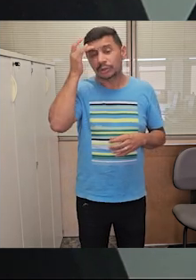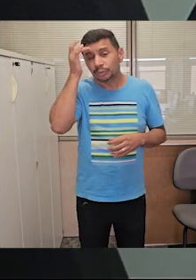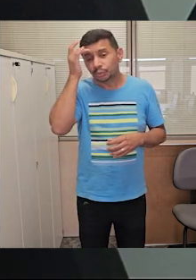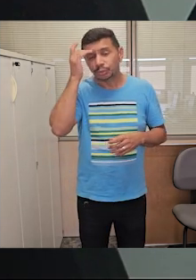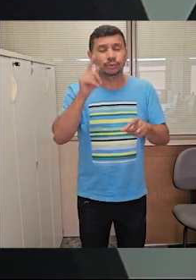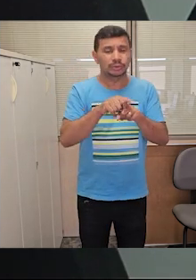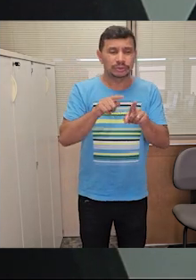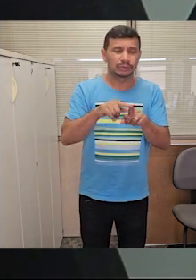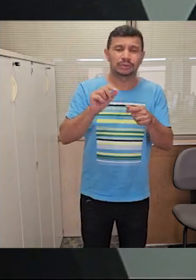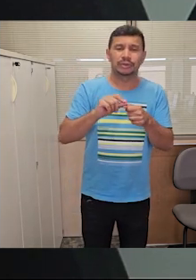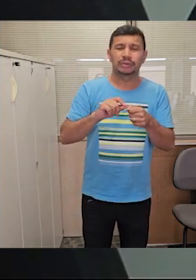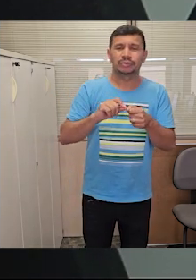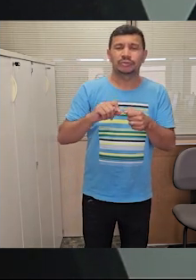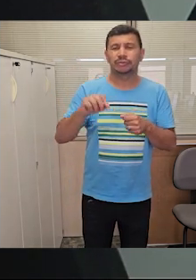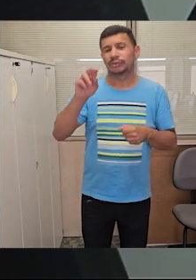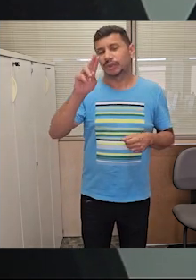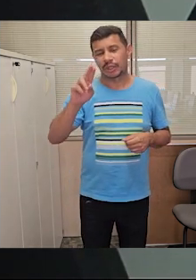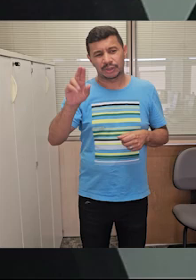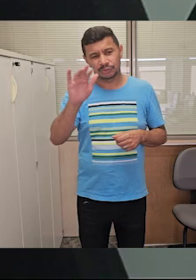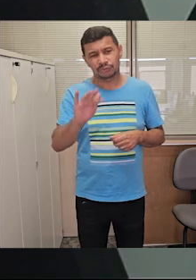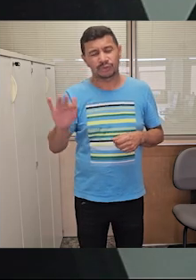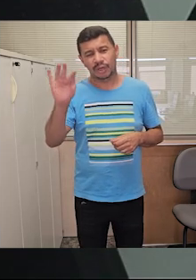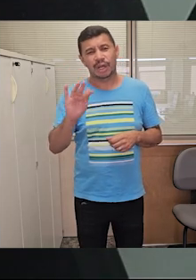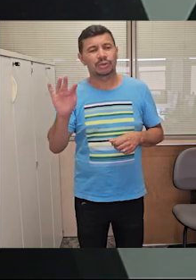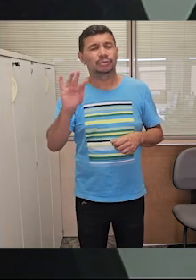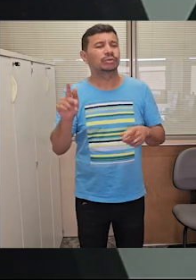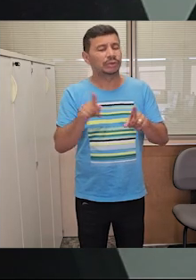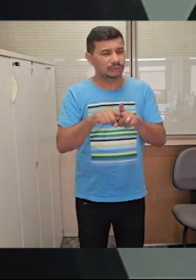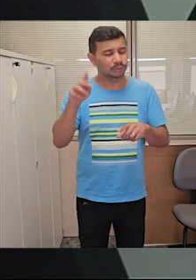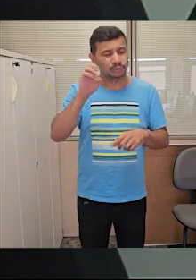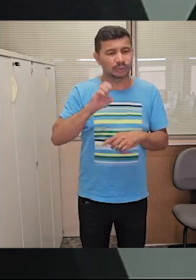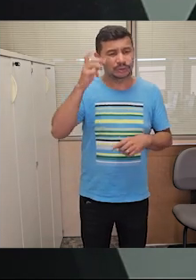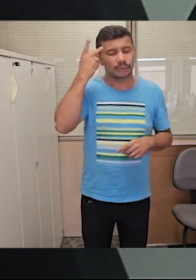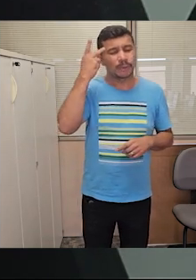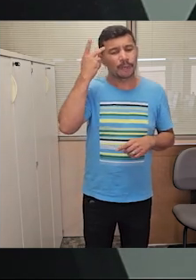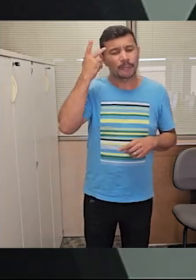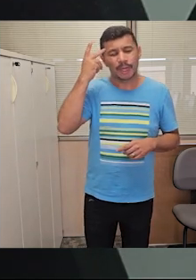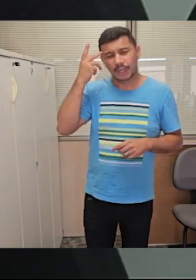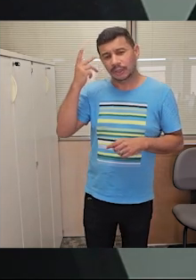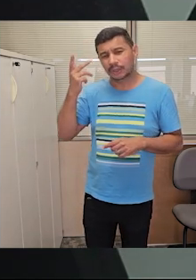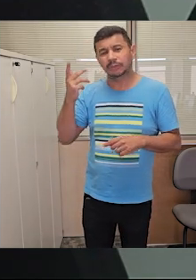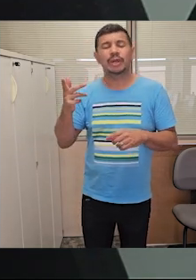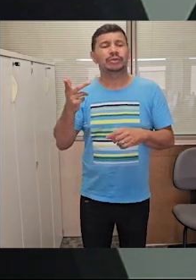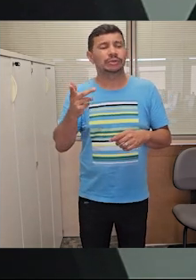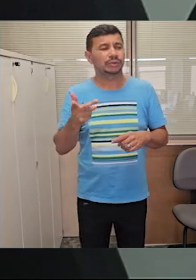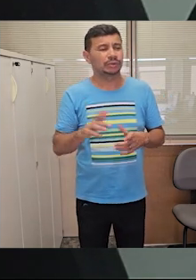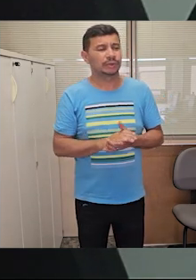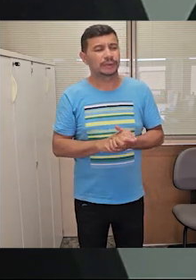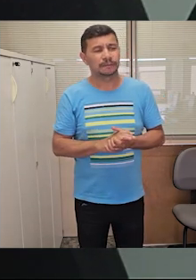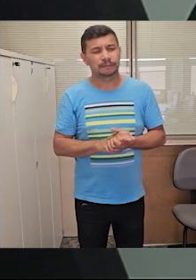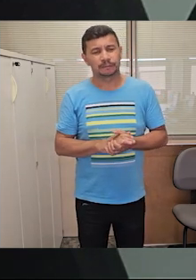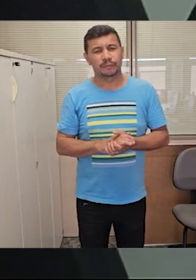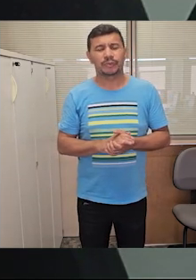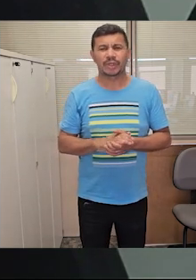foram também, o Zé Dirceu, que liderava o movimento, a principal liderança do movimento estudantil de São